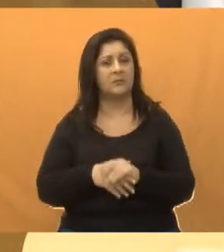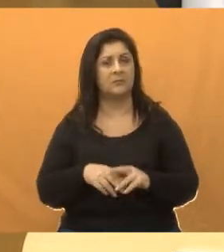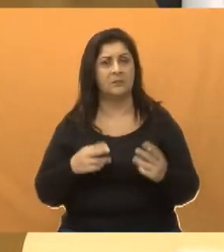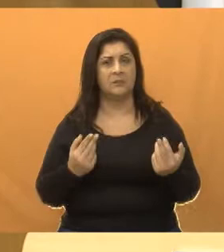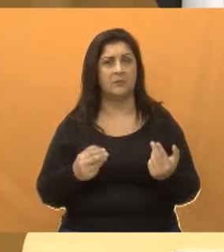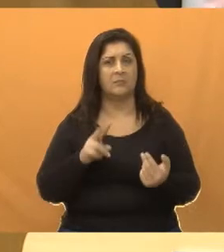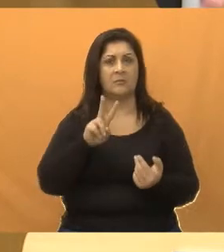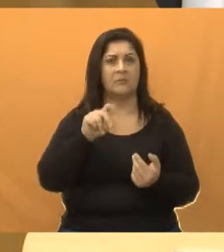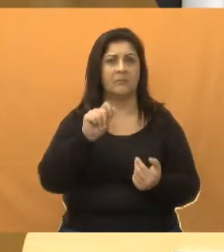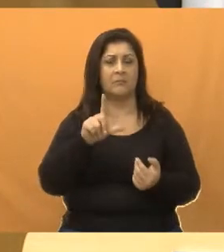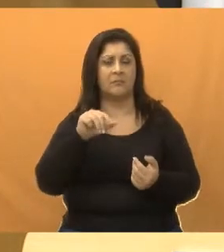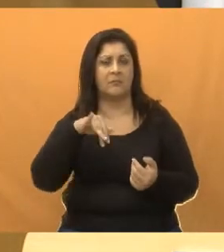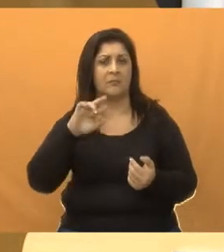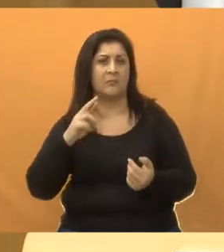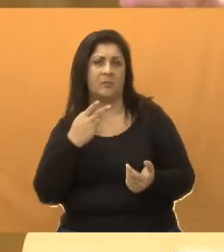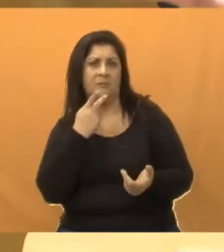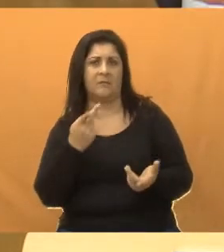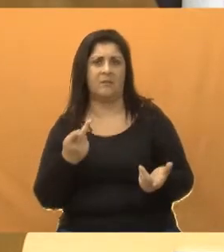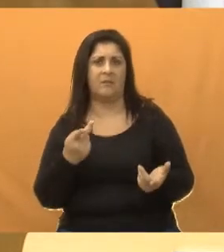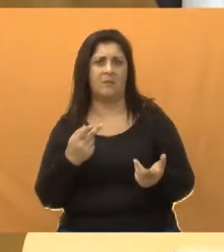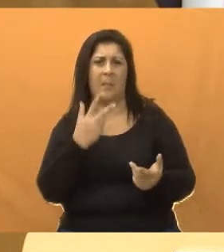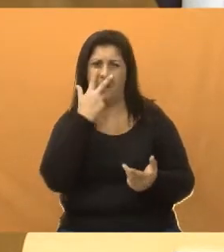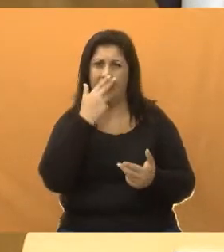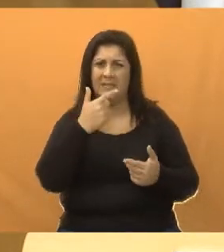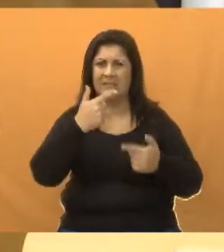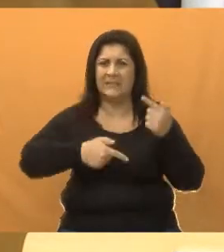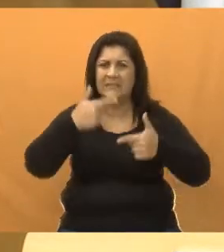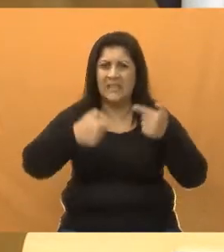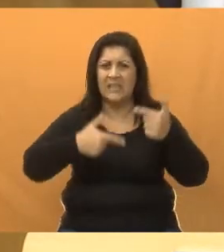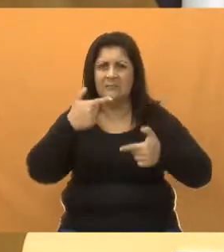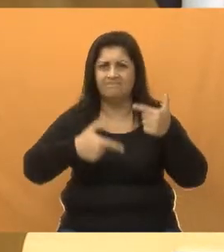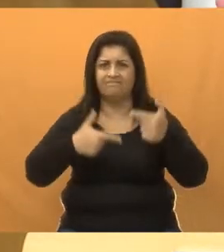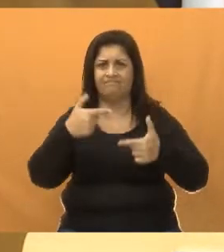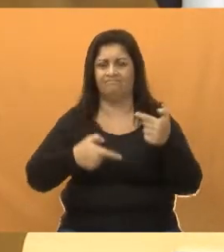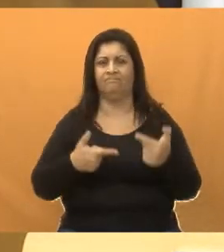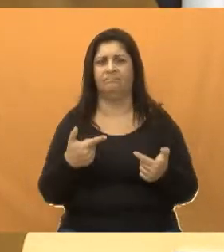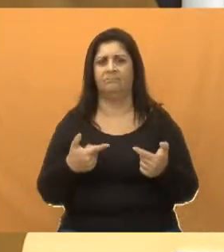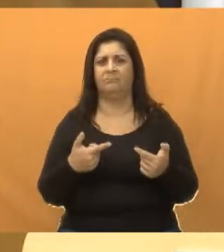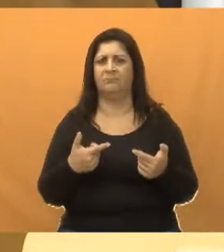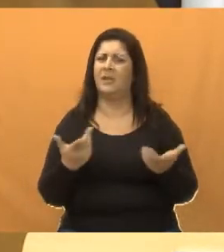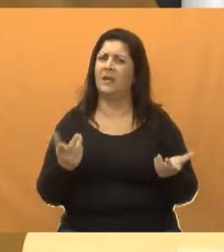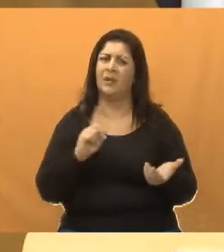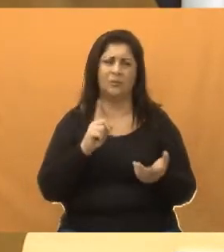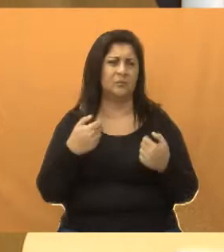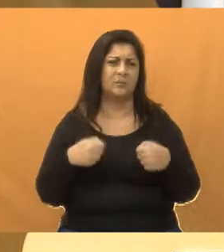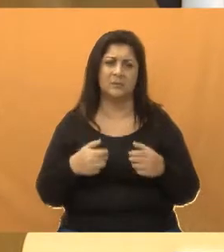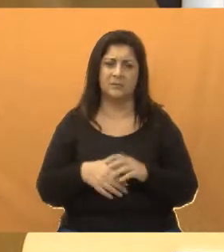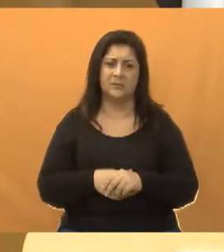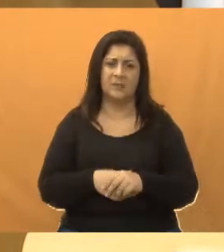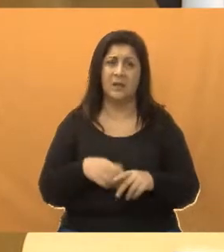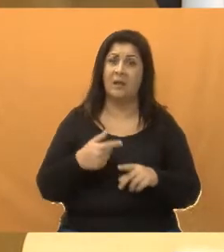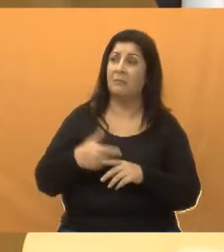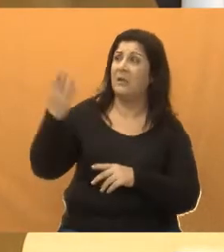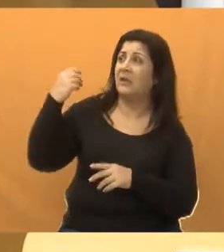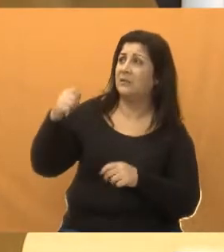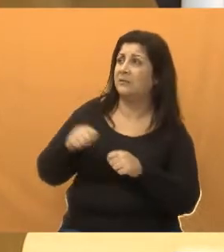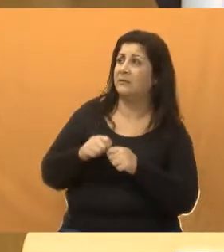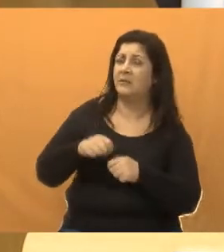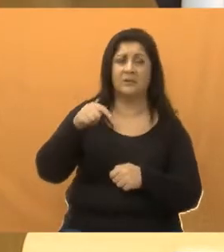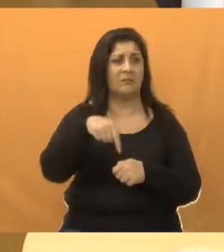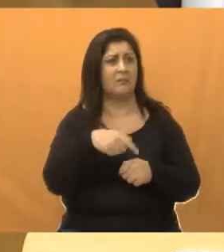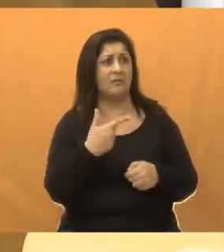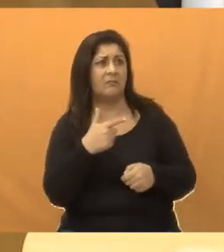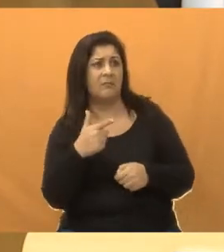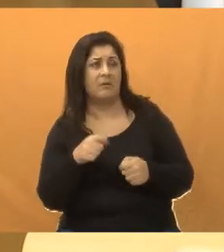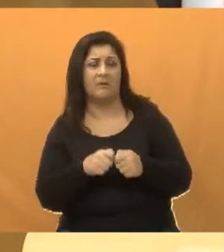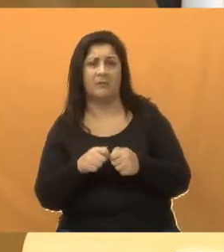se torna uma guerra desnecessária entre nós, parlamentares, não é verdade? Ah, porque se fez lá e porque aqui não faz. Gente, vamos